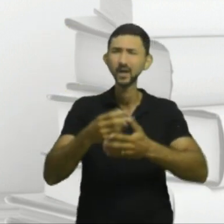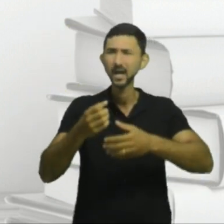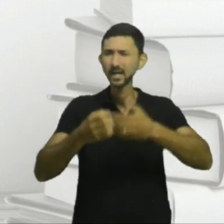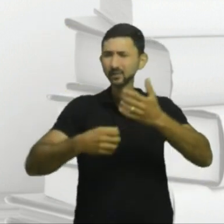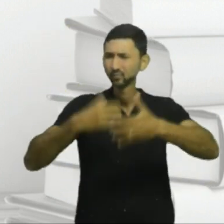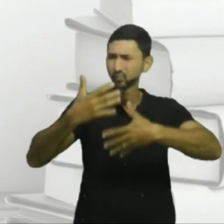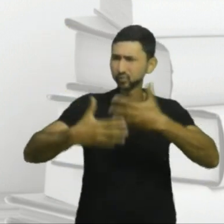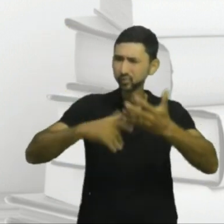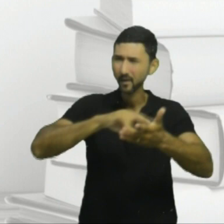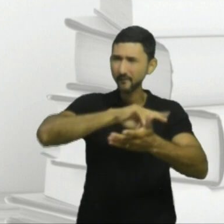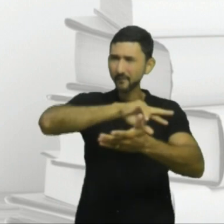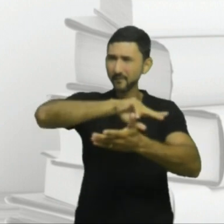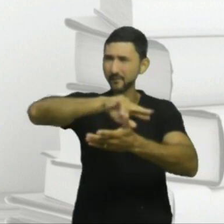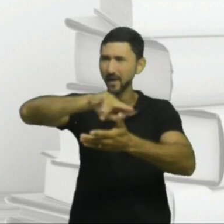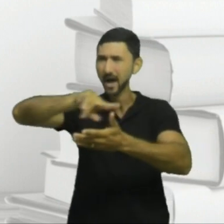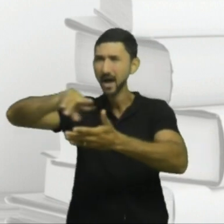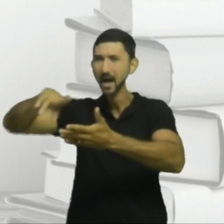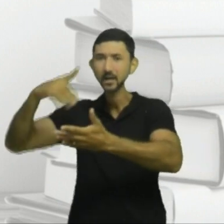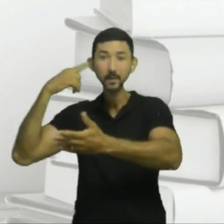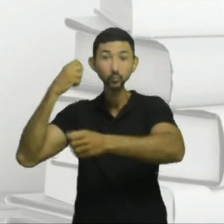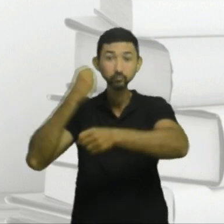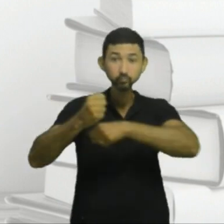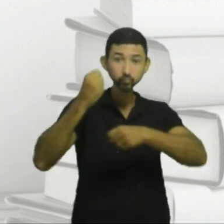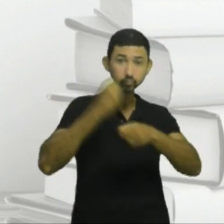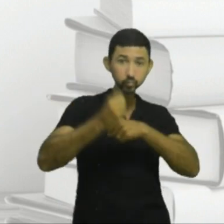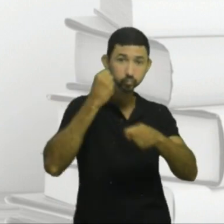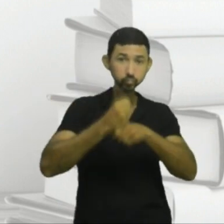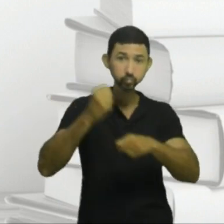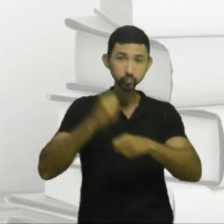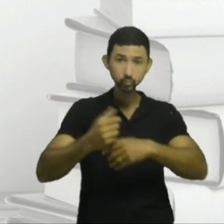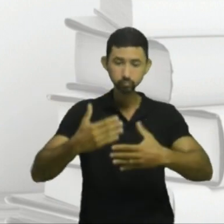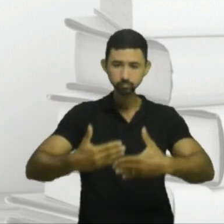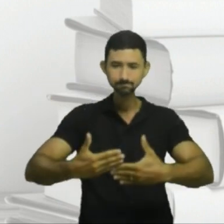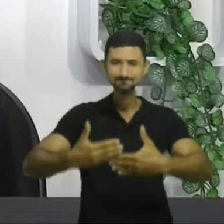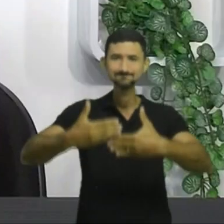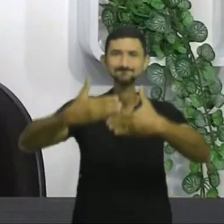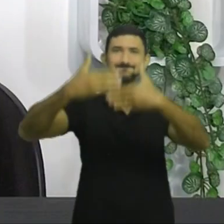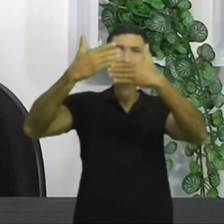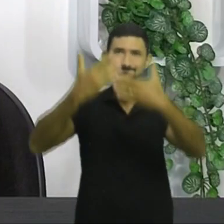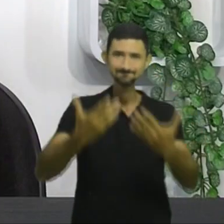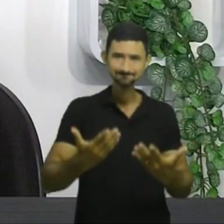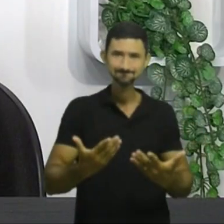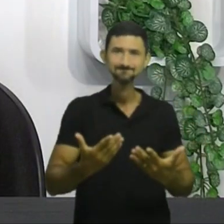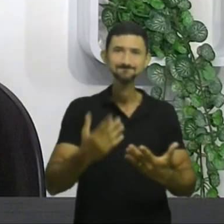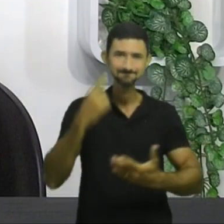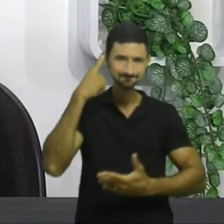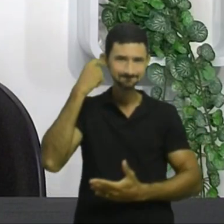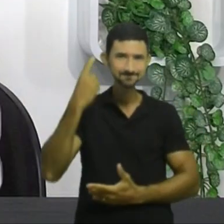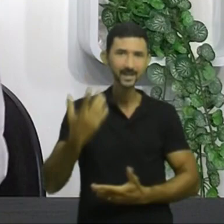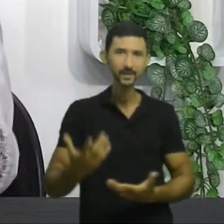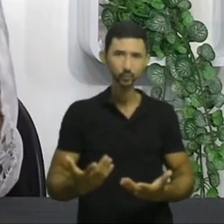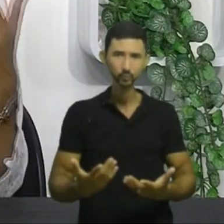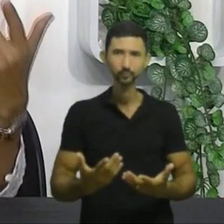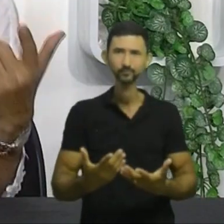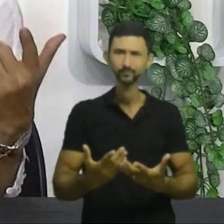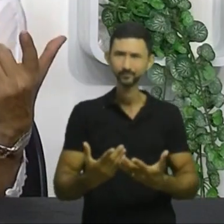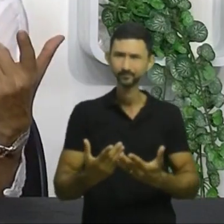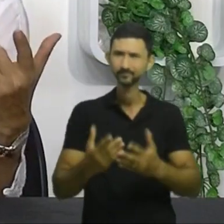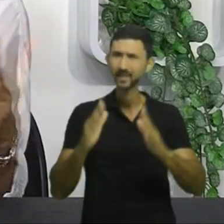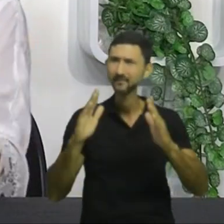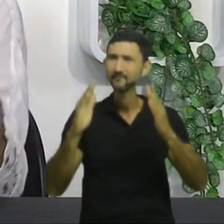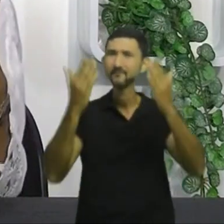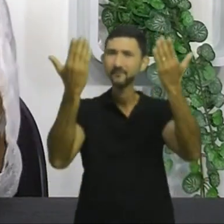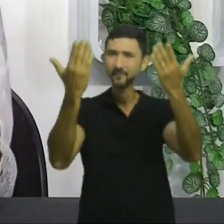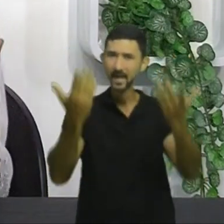tratores, ruídos, construções. Vocês já viram quanto que o homem produziu de tanto ruído?